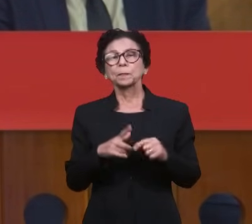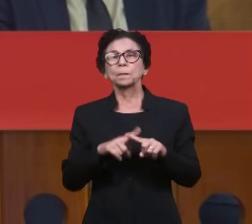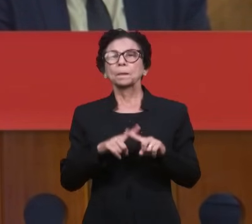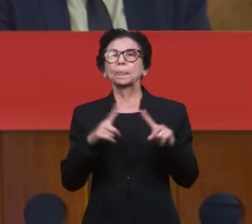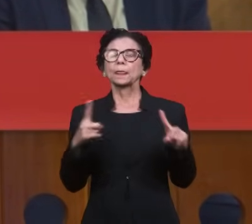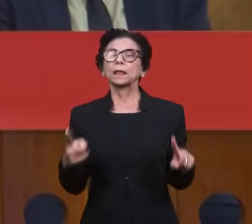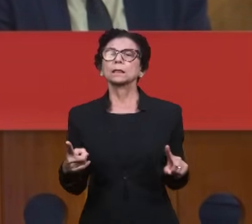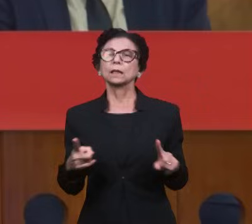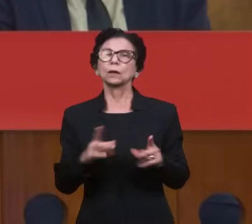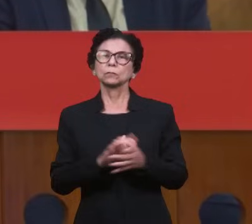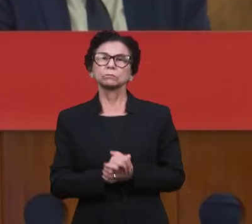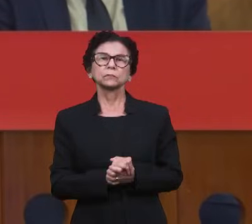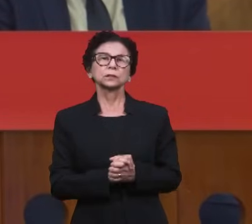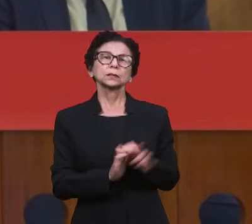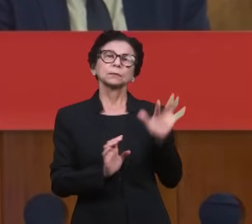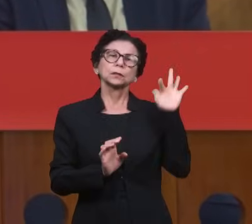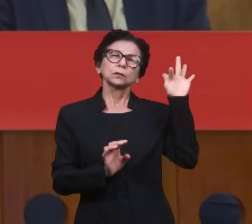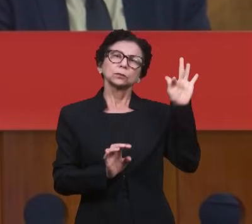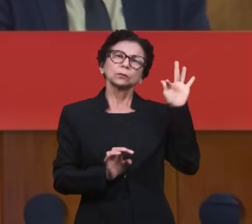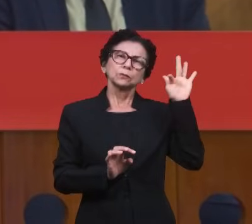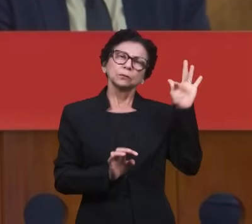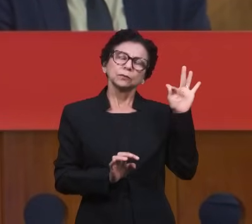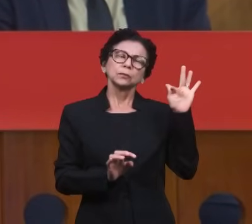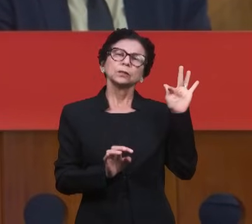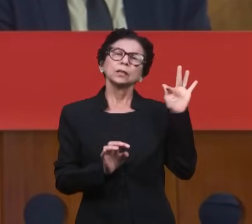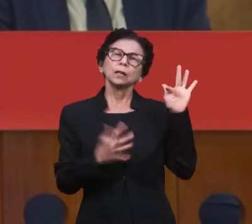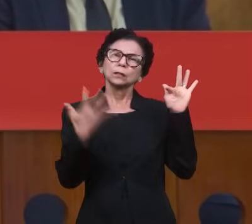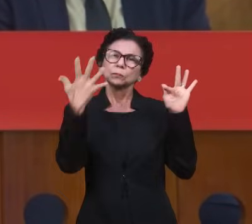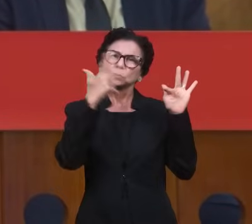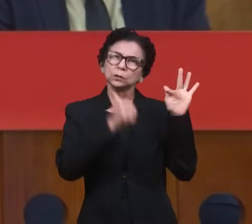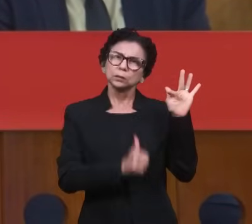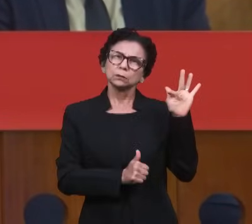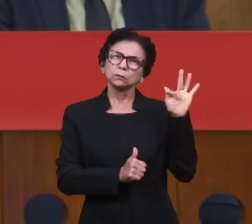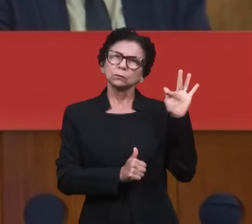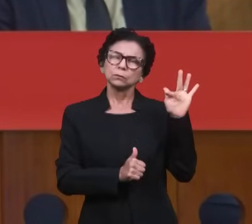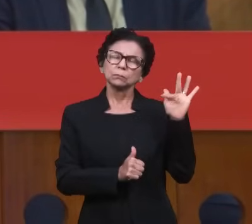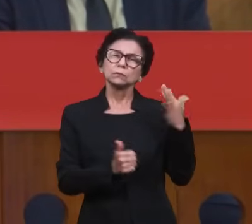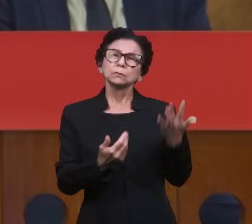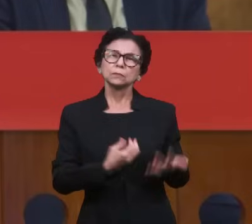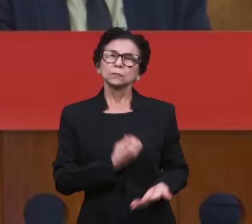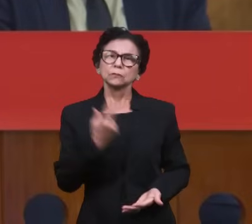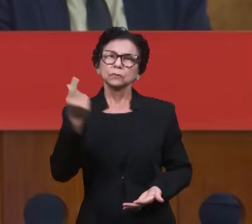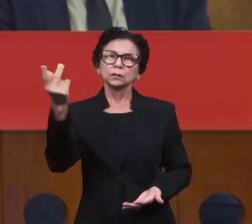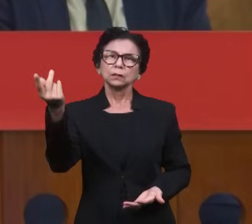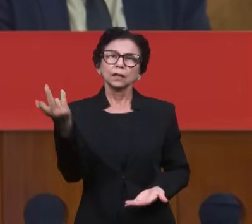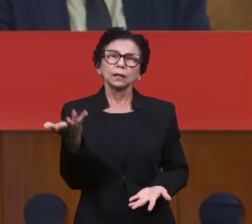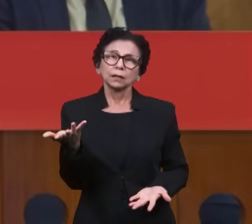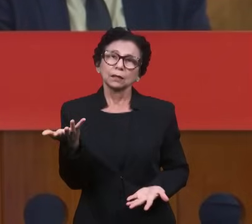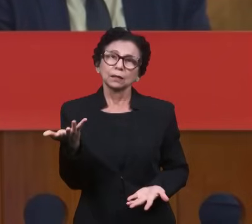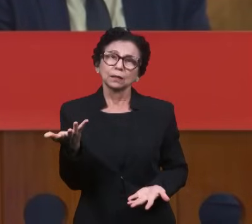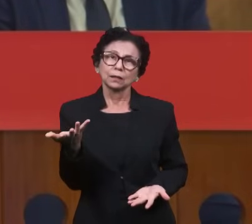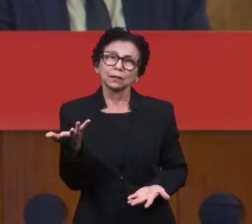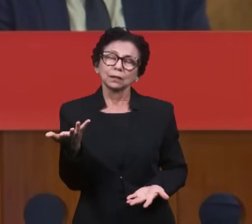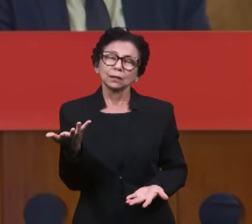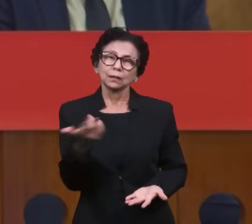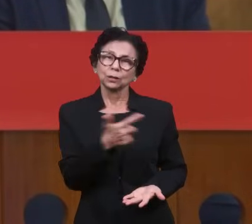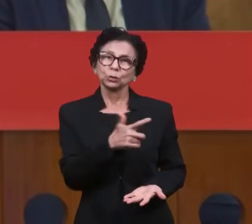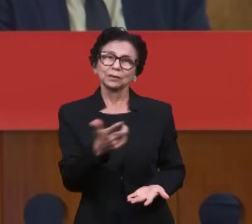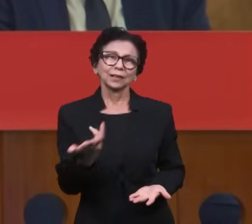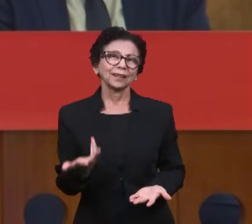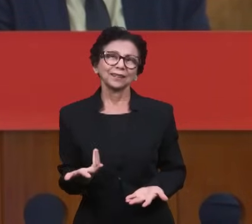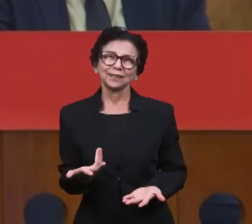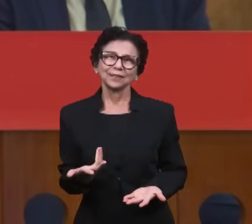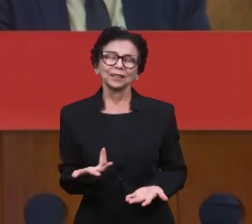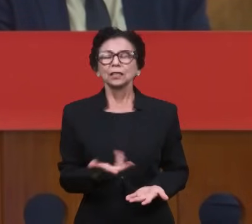é um encanto, mas não leva o homem à eternidade. Ela fossiliza o homem, porque ele, dentro da sua